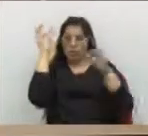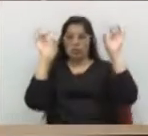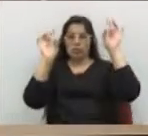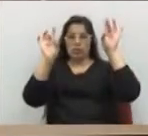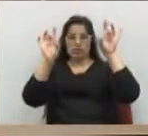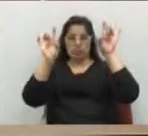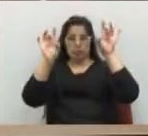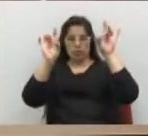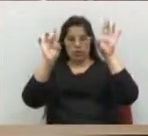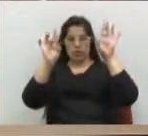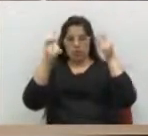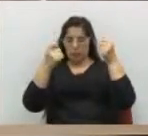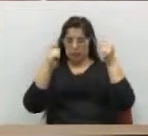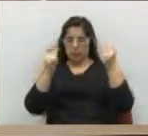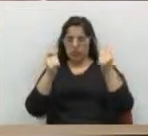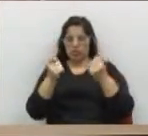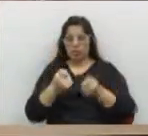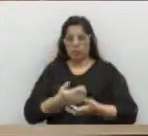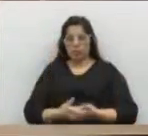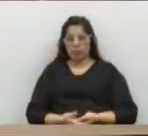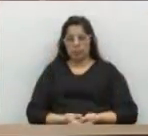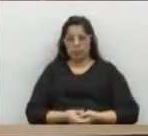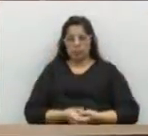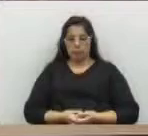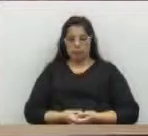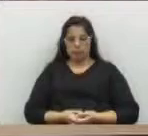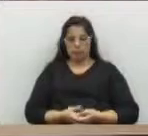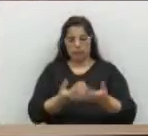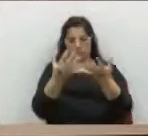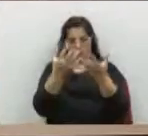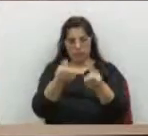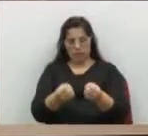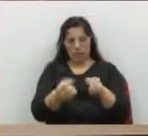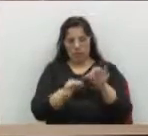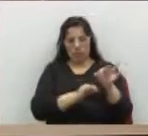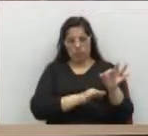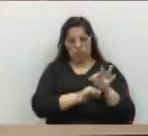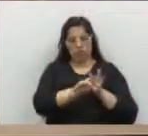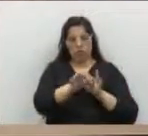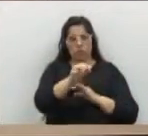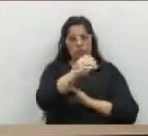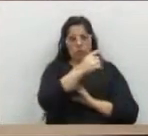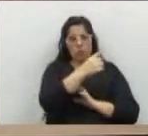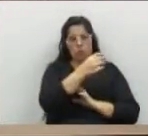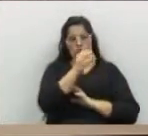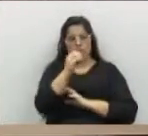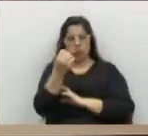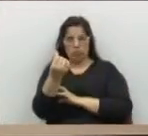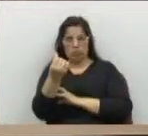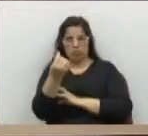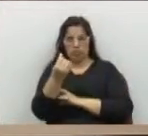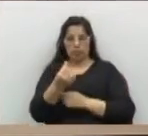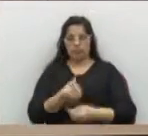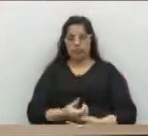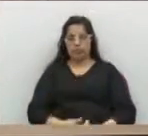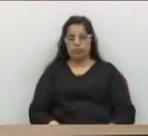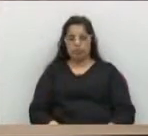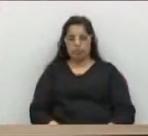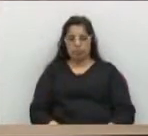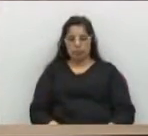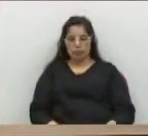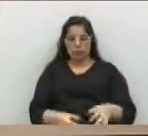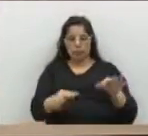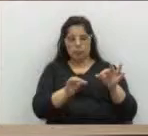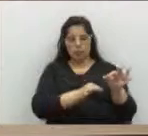outras providências. Essa presidência recebe o projeto número 106 e encaminha às comissões. Projeto de